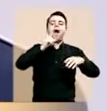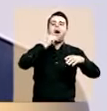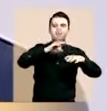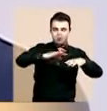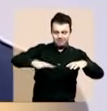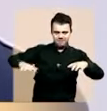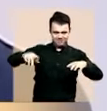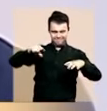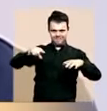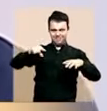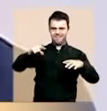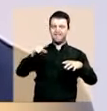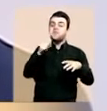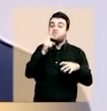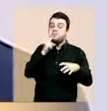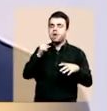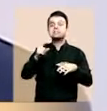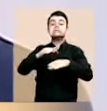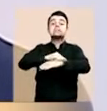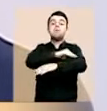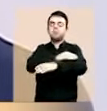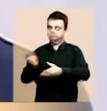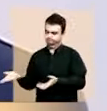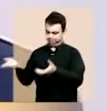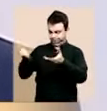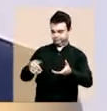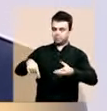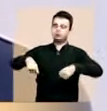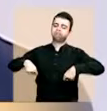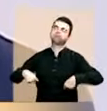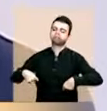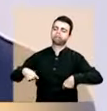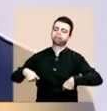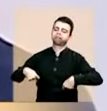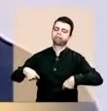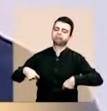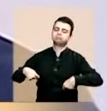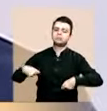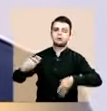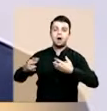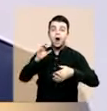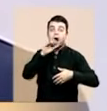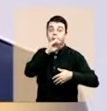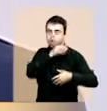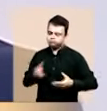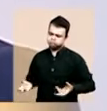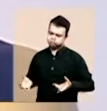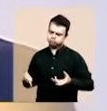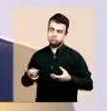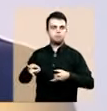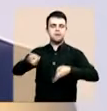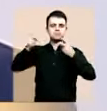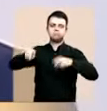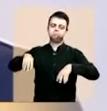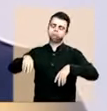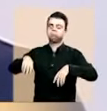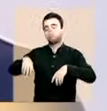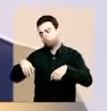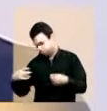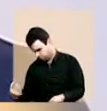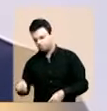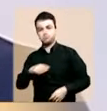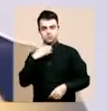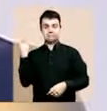numa água fria, você vai esquentando a água, o sapo não vai sentir e vai morrer, porque ele foi gradual aquele aumento, né? Se